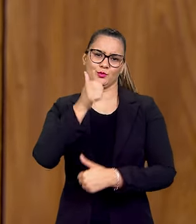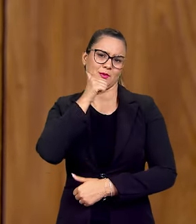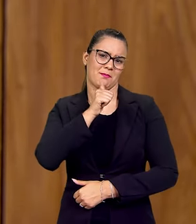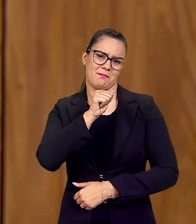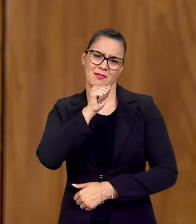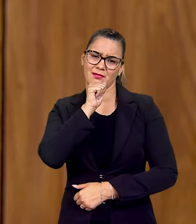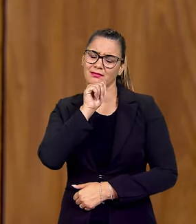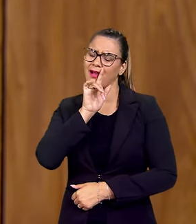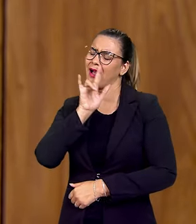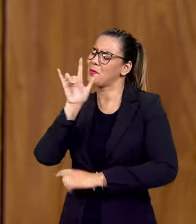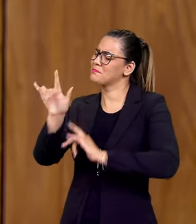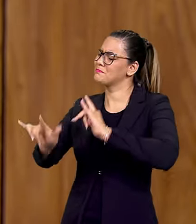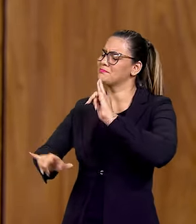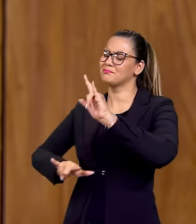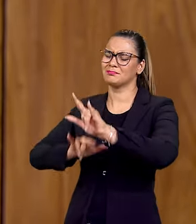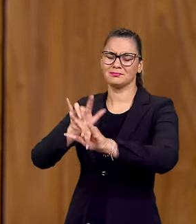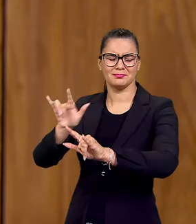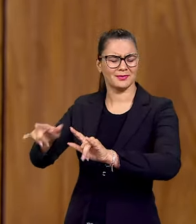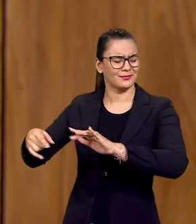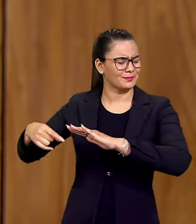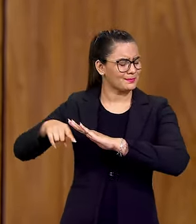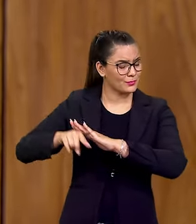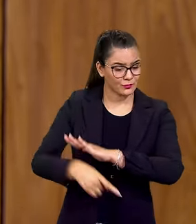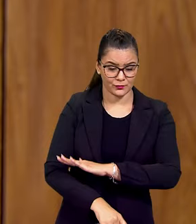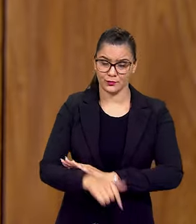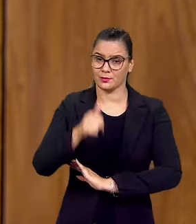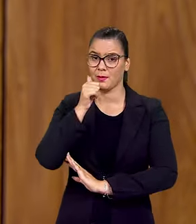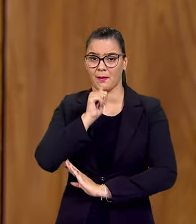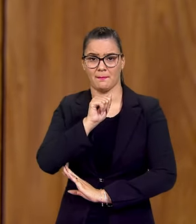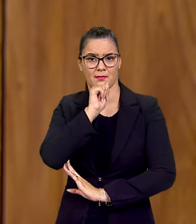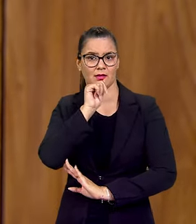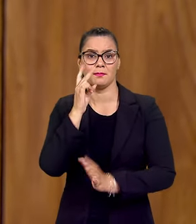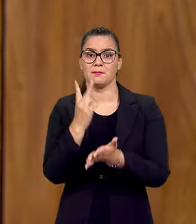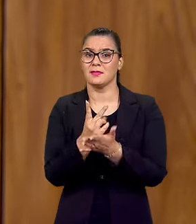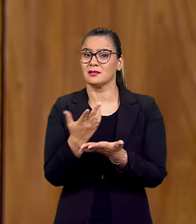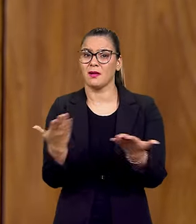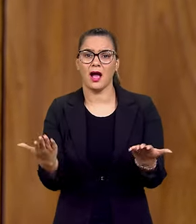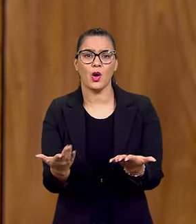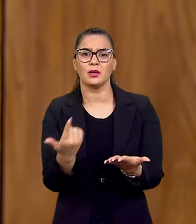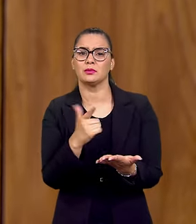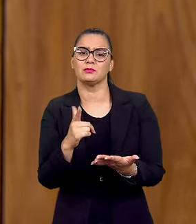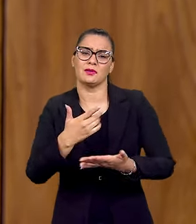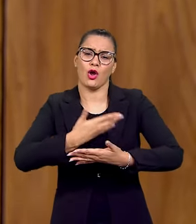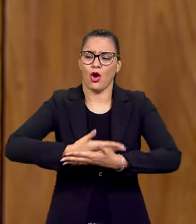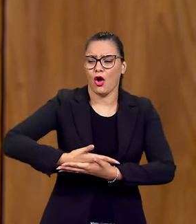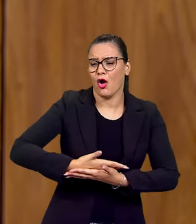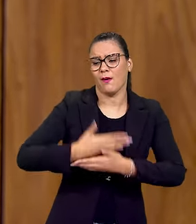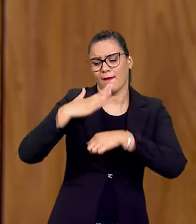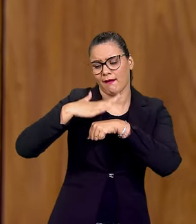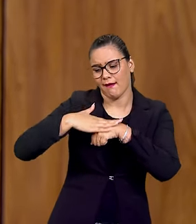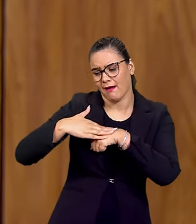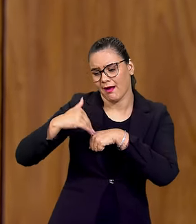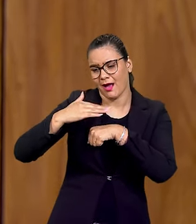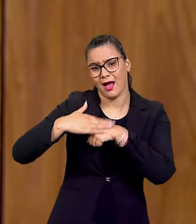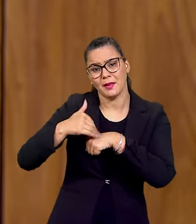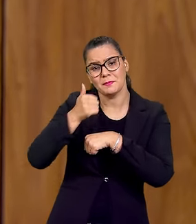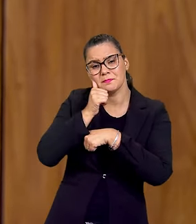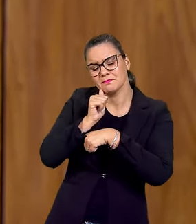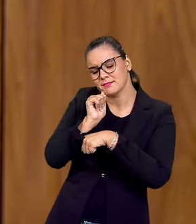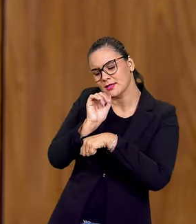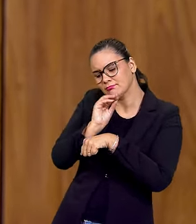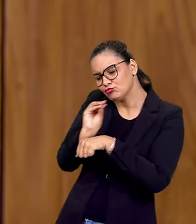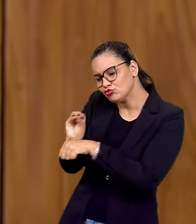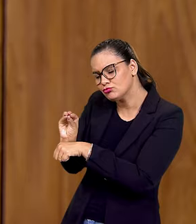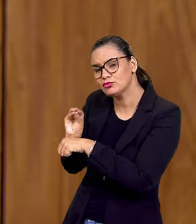insubstituíveis mães, que lhes amavam profundamente, mesmo que não exista mais colo, carinho e